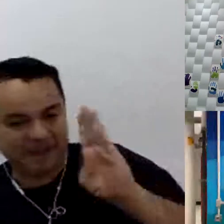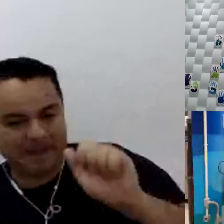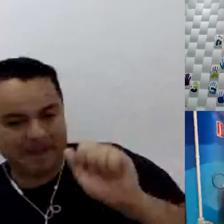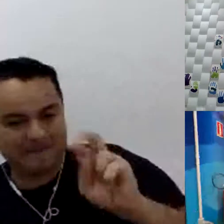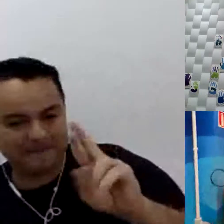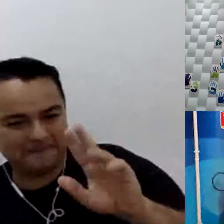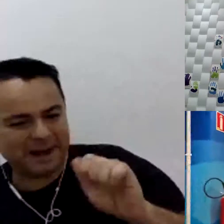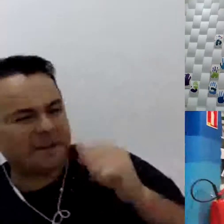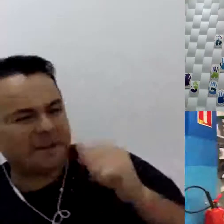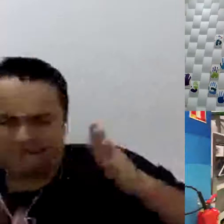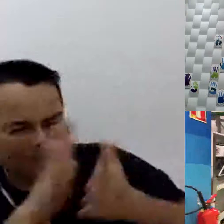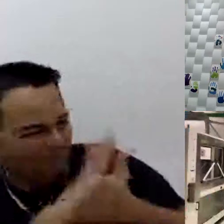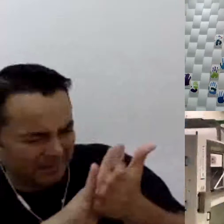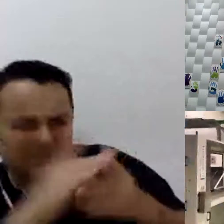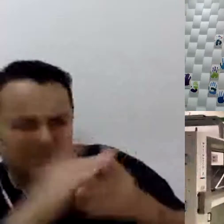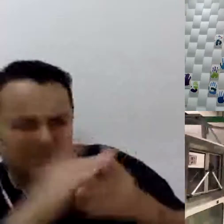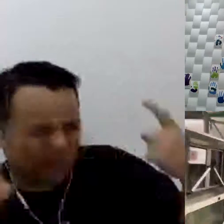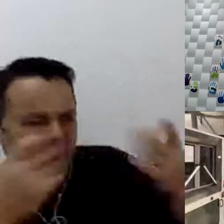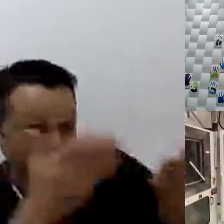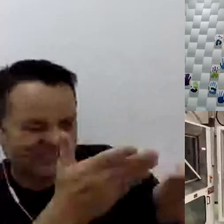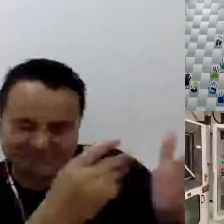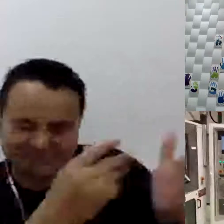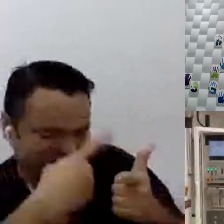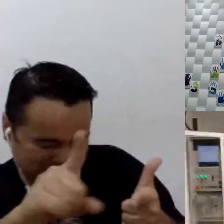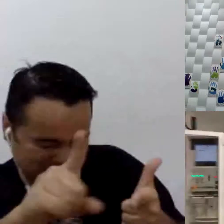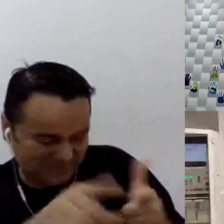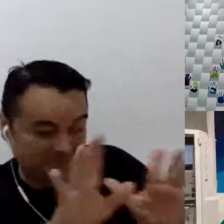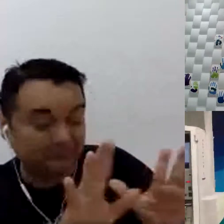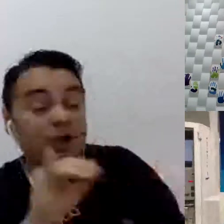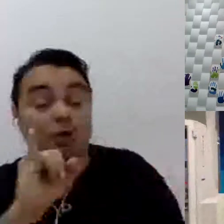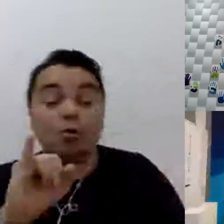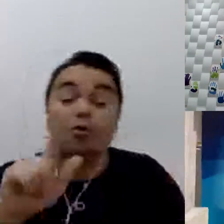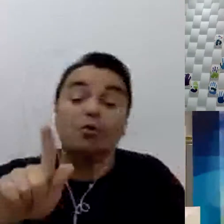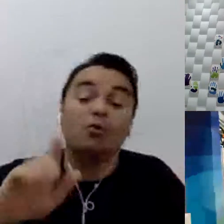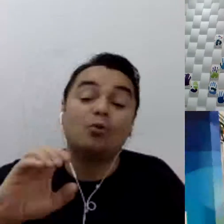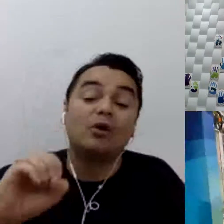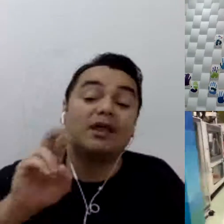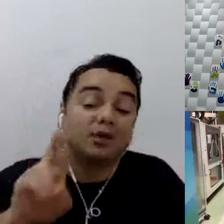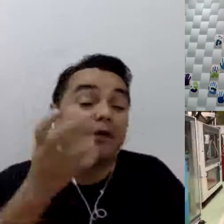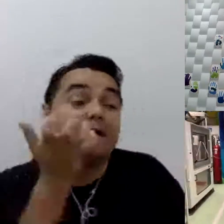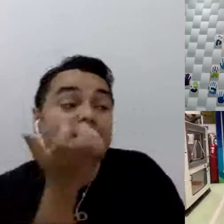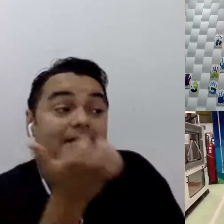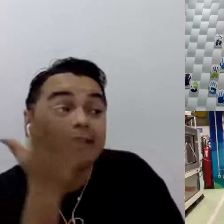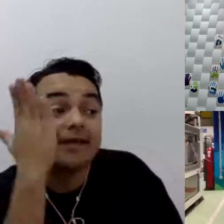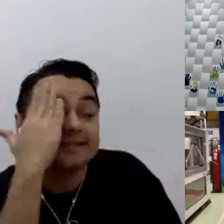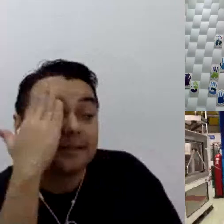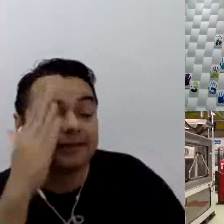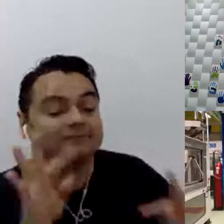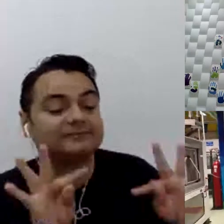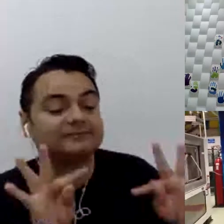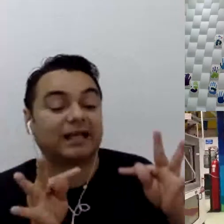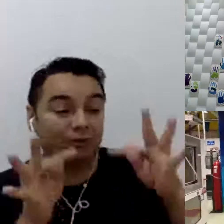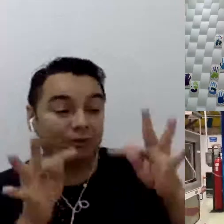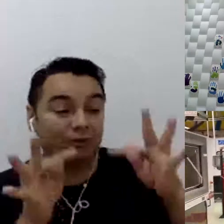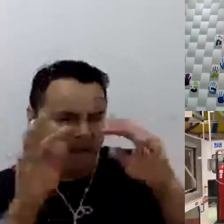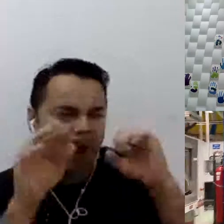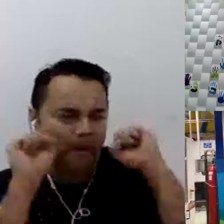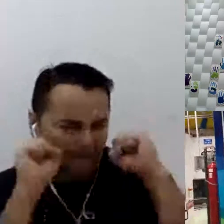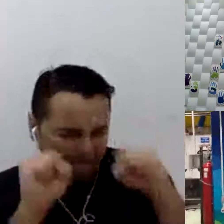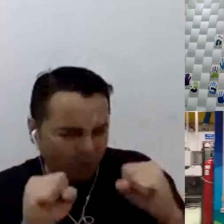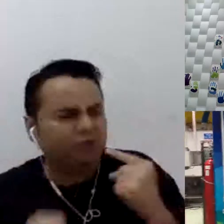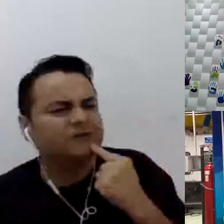Imagina. O Igor quer saber se com essa tecnologia a gente pode